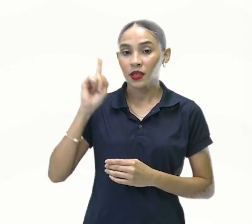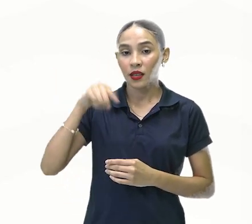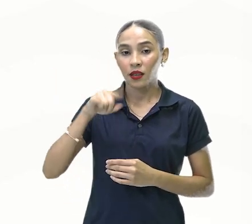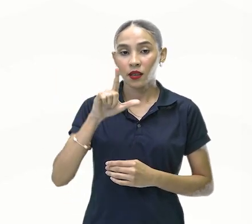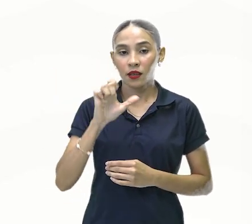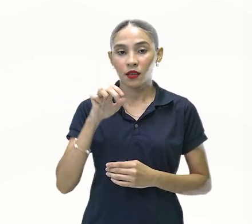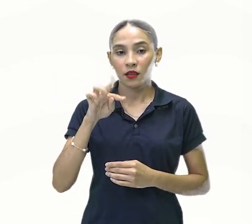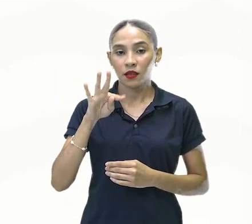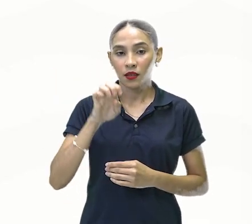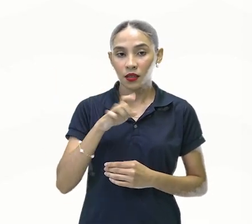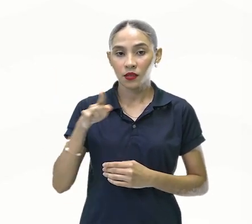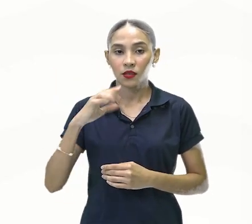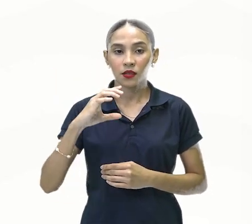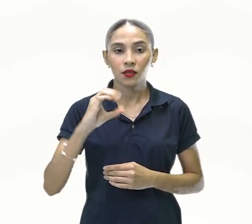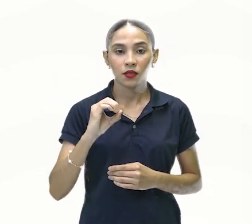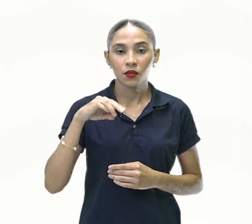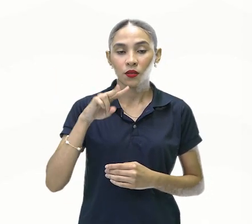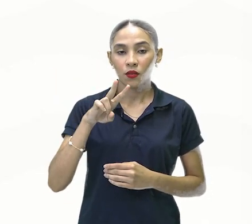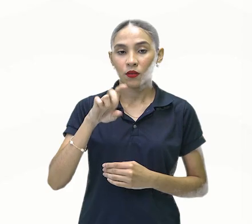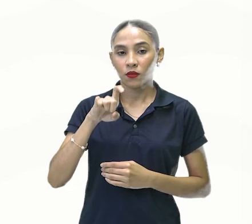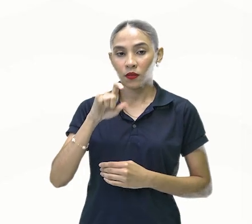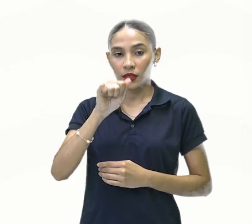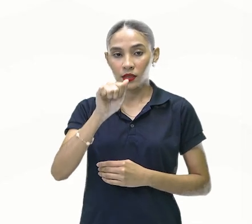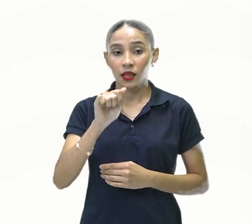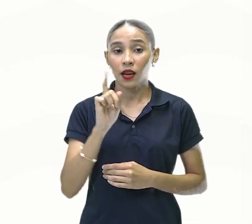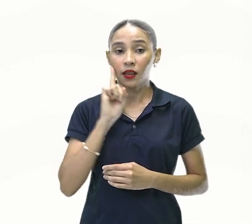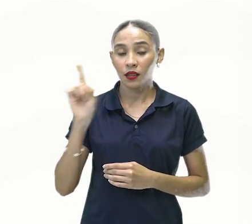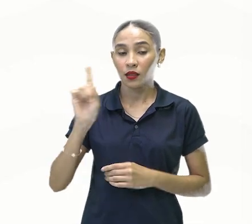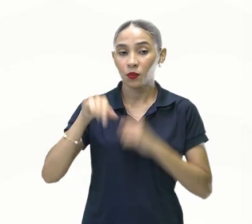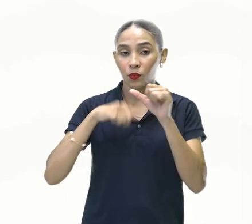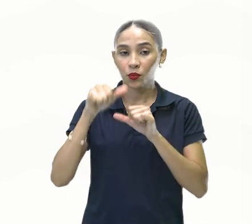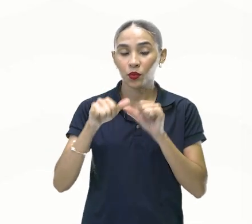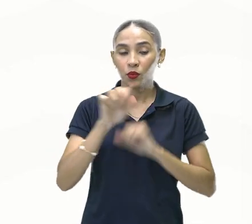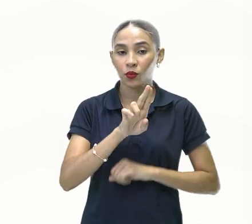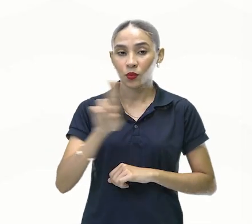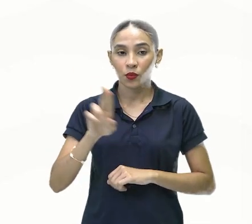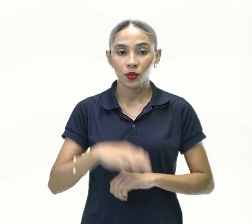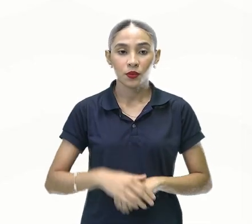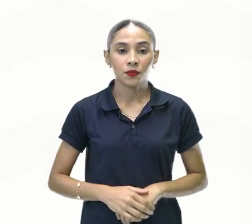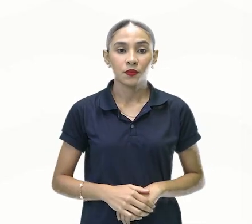são lentes convexas. Aí eu chamo de lente biconvexa.